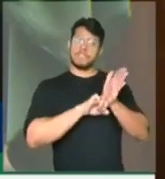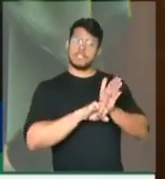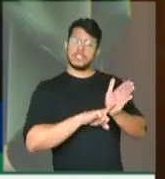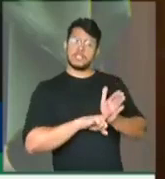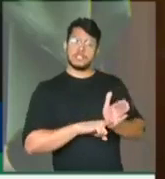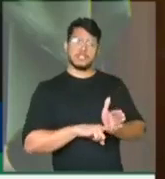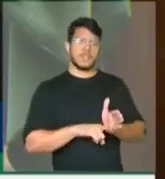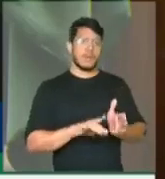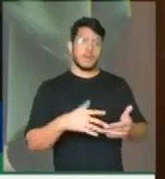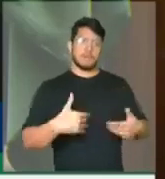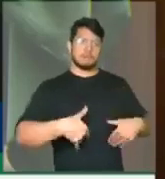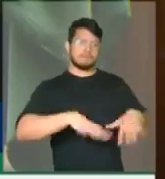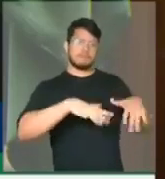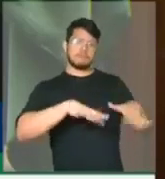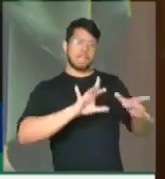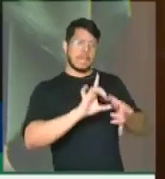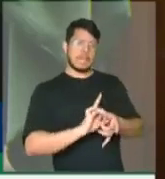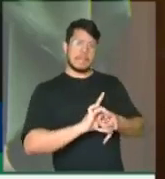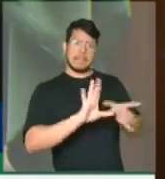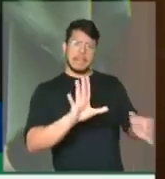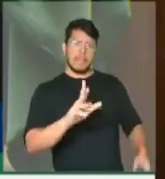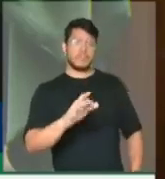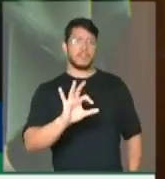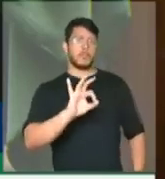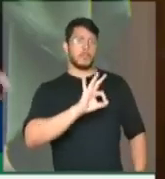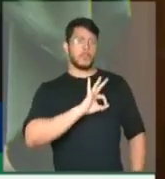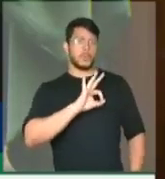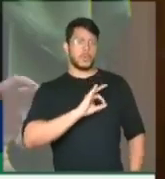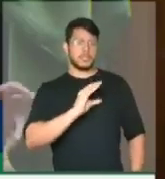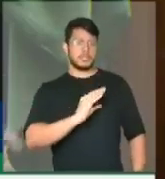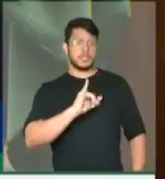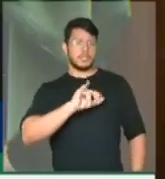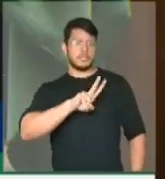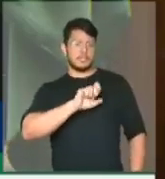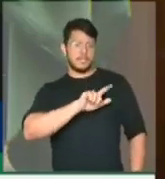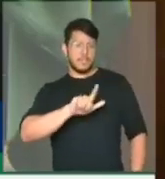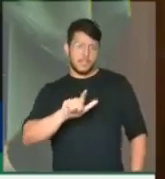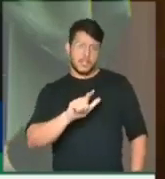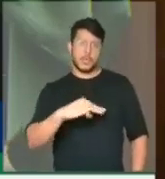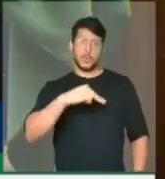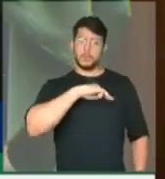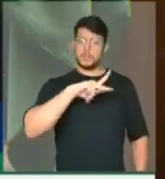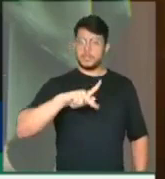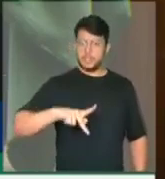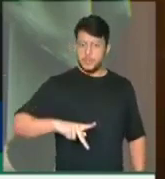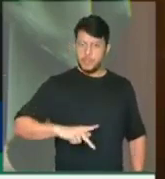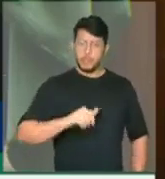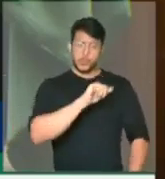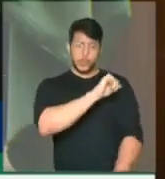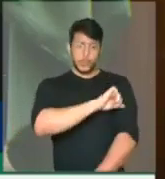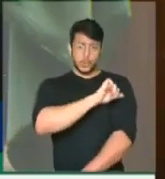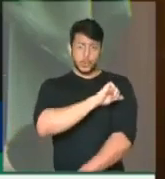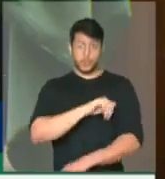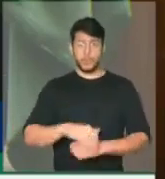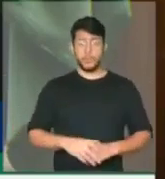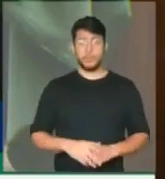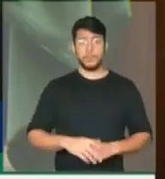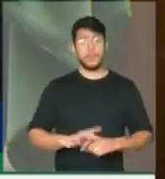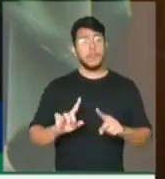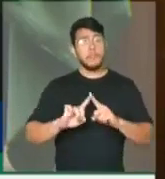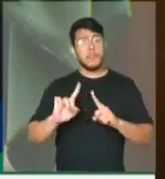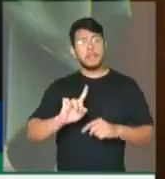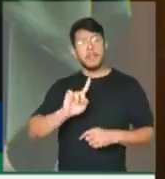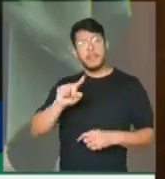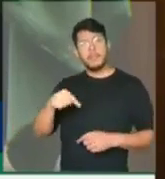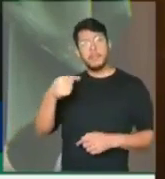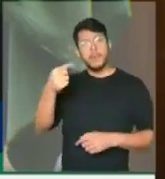são tocadas pela Polícia Civil e pelo Ministério Público do Rio de Janeiro. Passa pouco